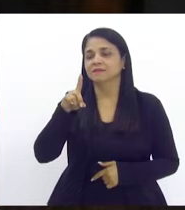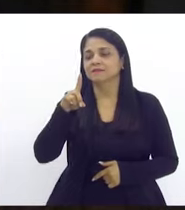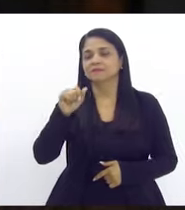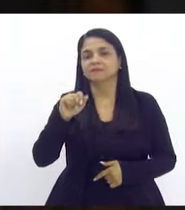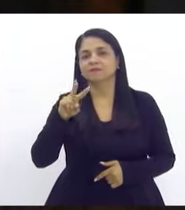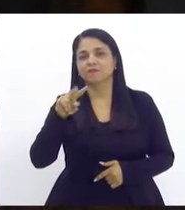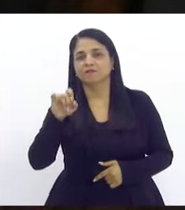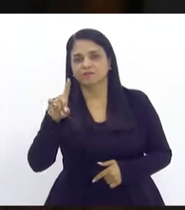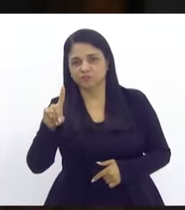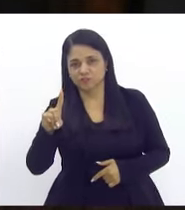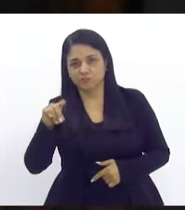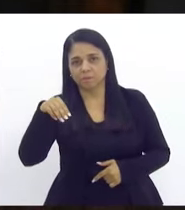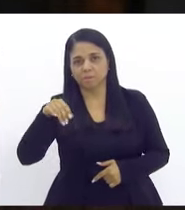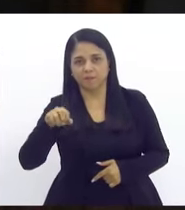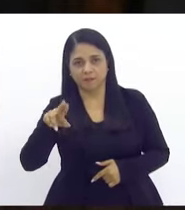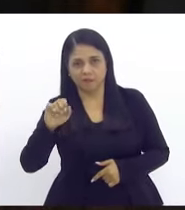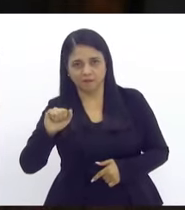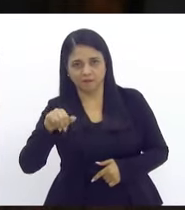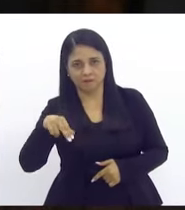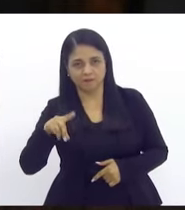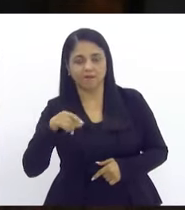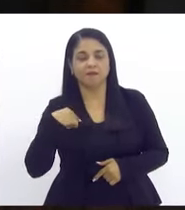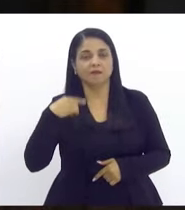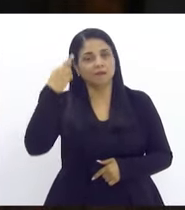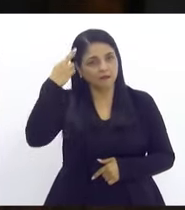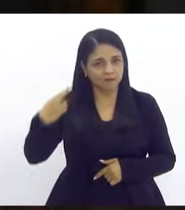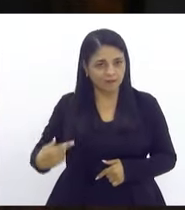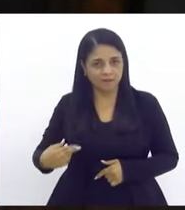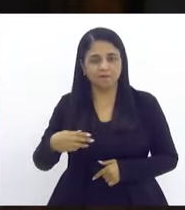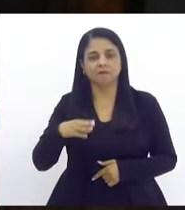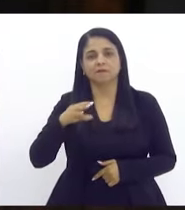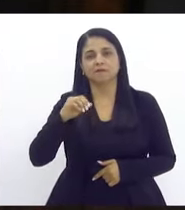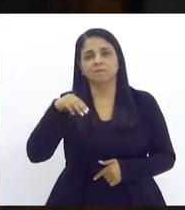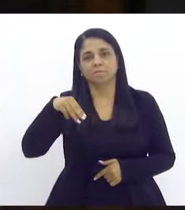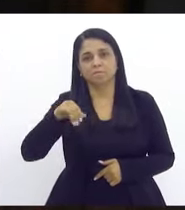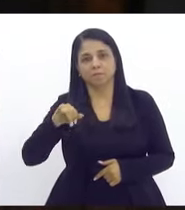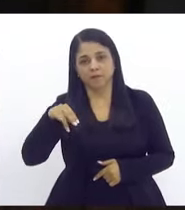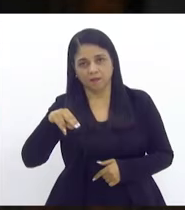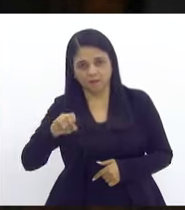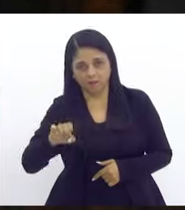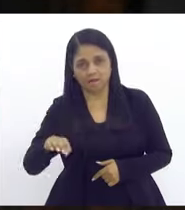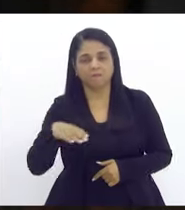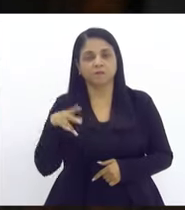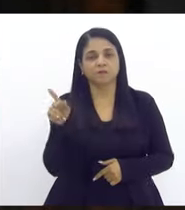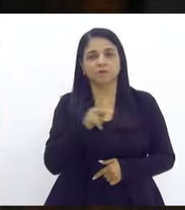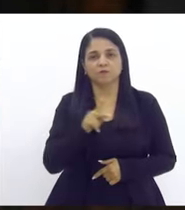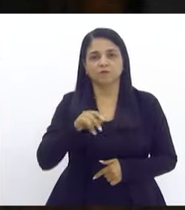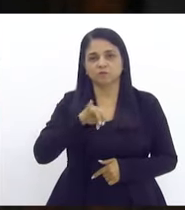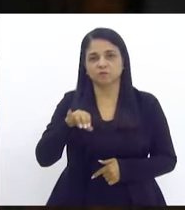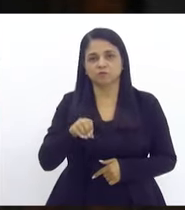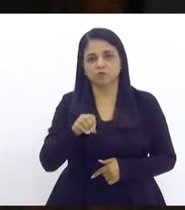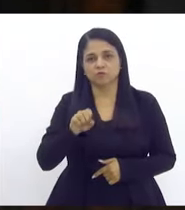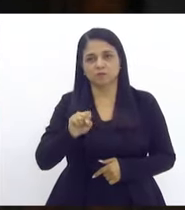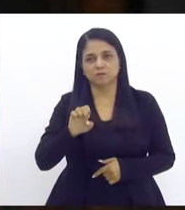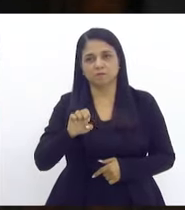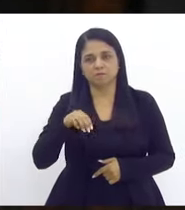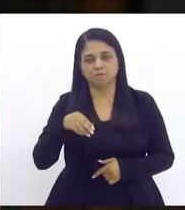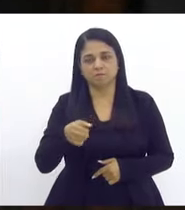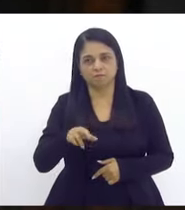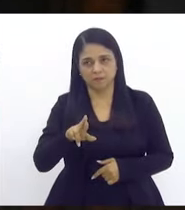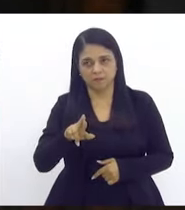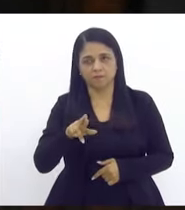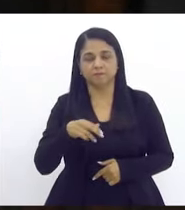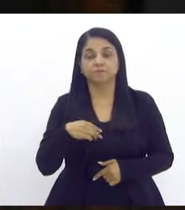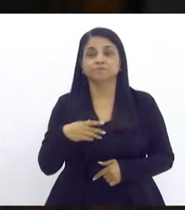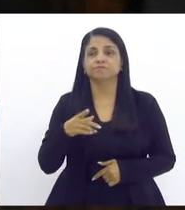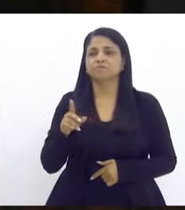David Miranda. Também solicito Miranda. Aqui também, presidente. Renata Souza, Carlos Mink, professor Josimar.